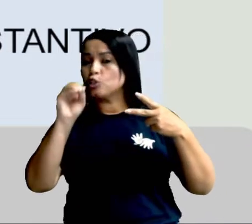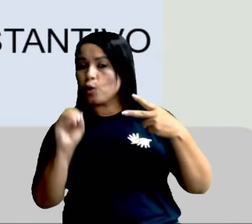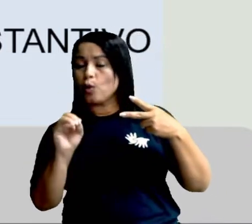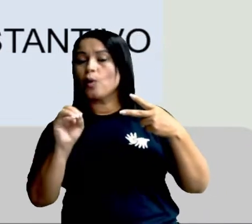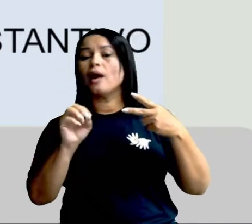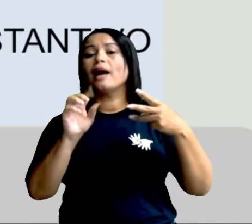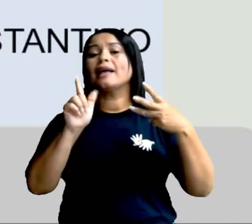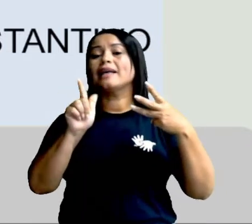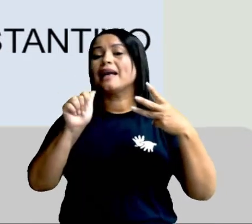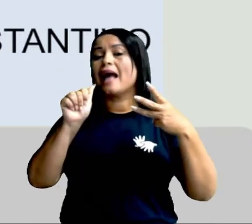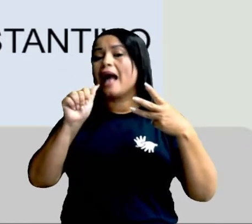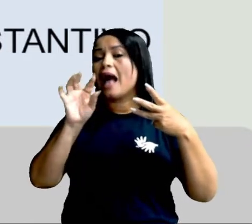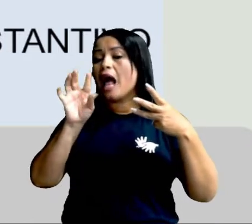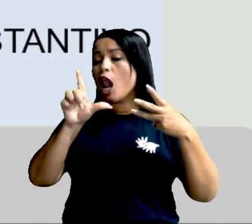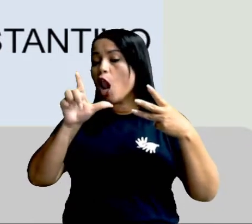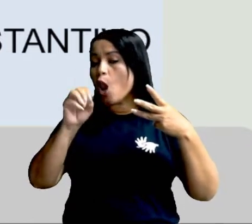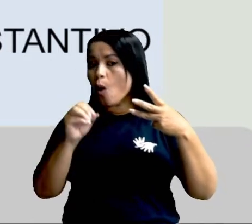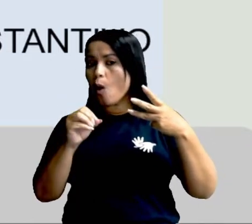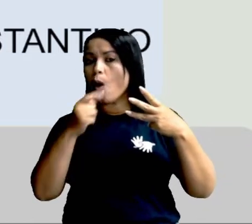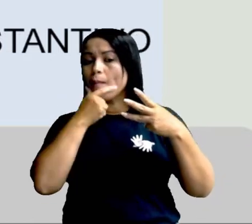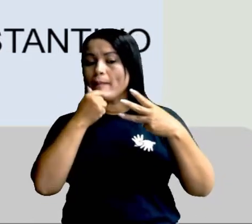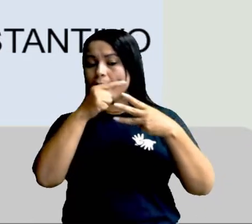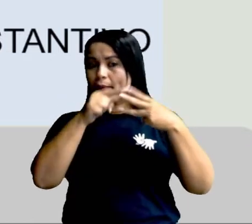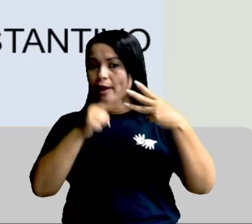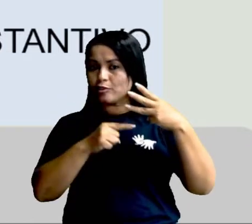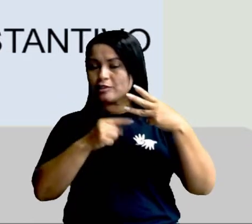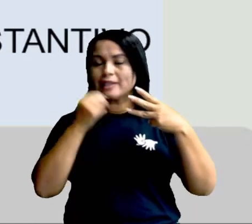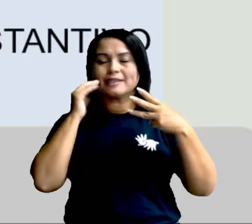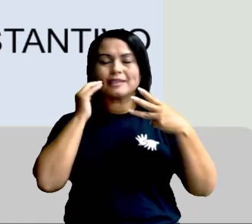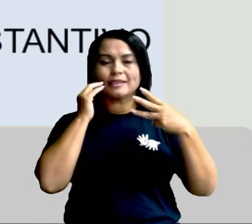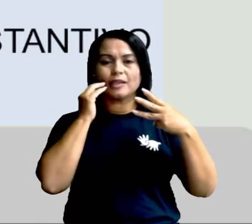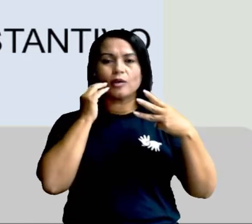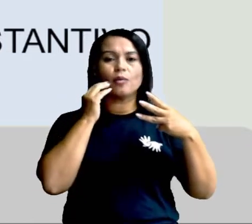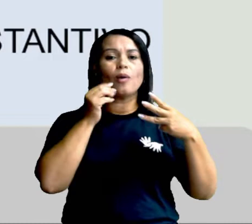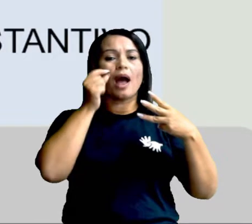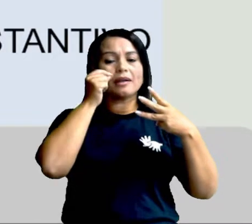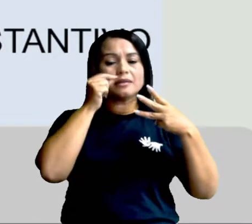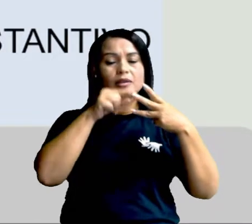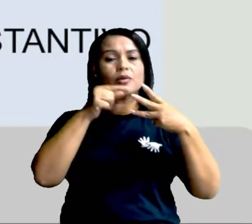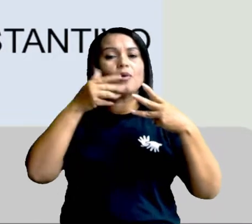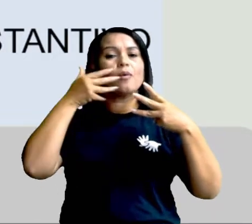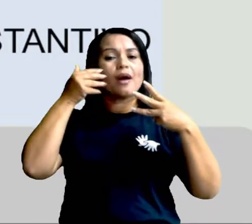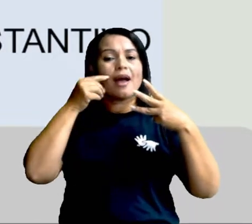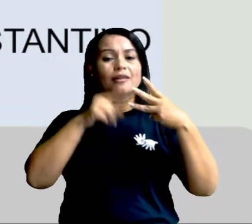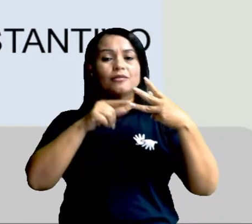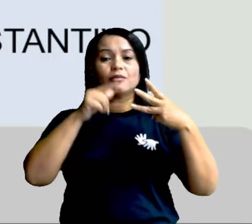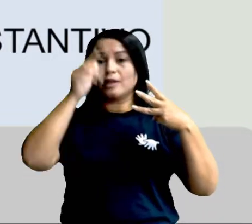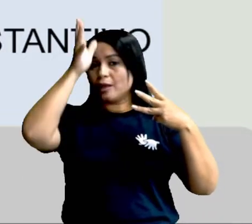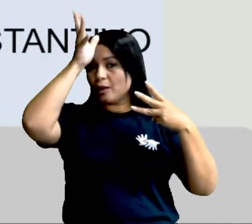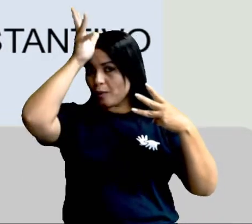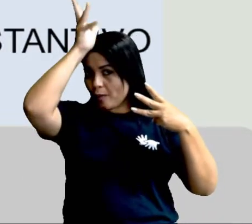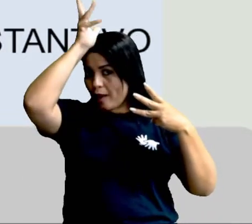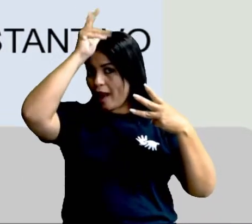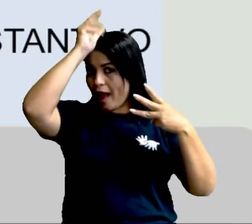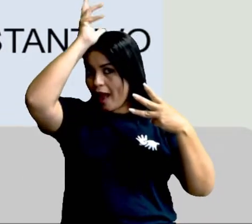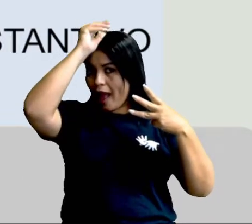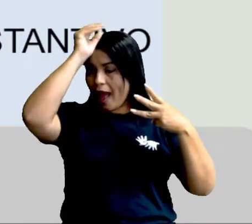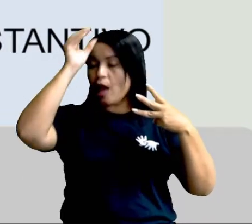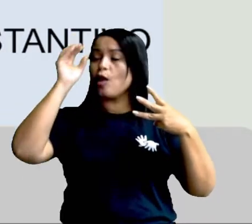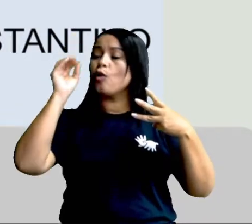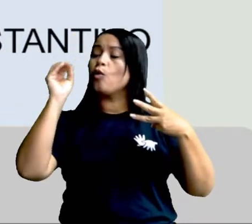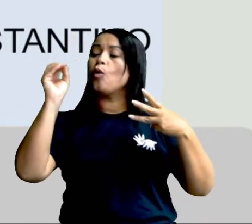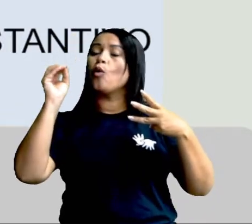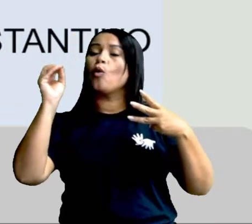gato, masculino e galo, masculino. Então, ratinho, galo e gato são substantivo. E a letra O, que